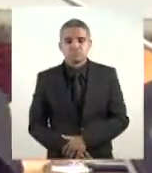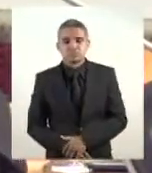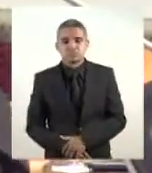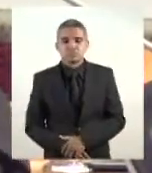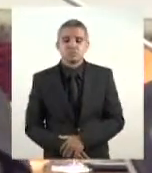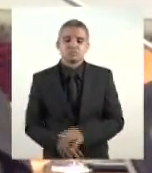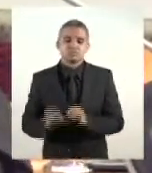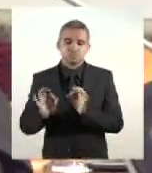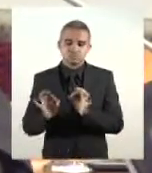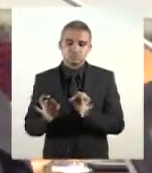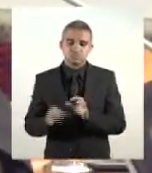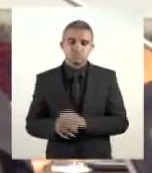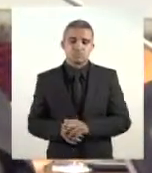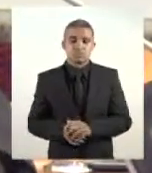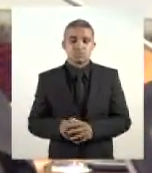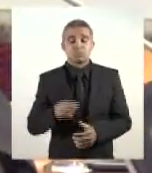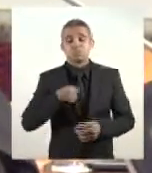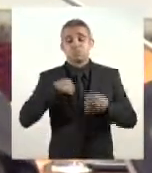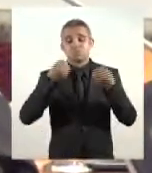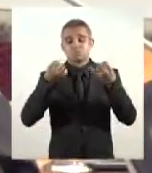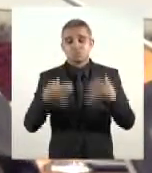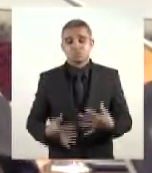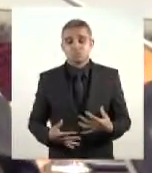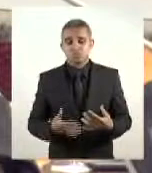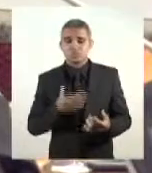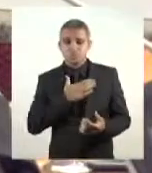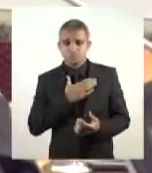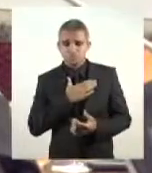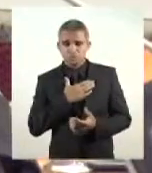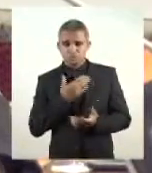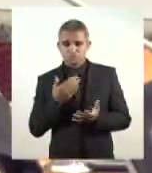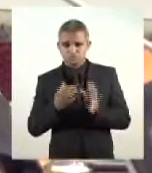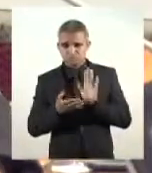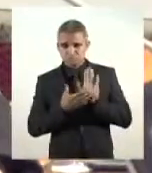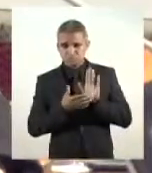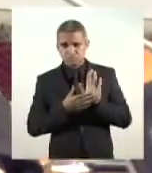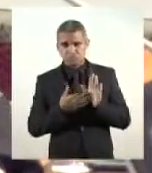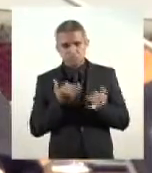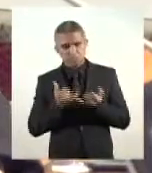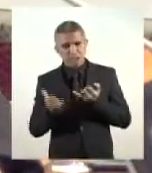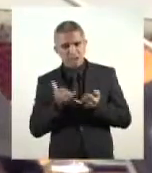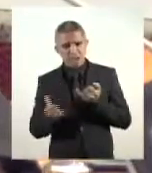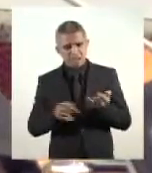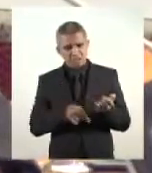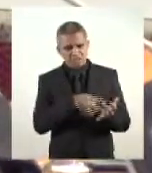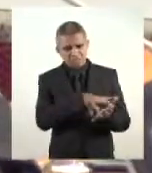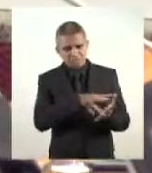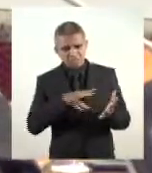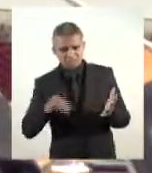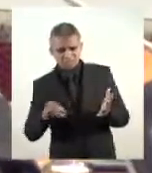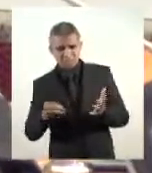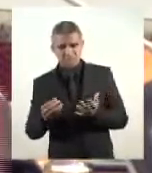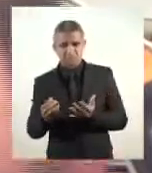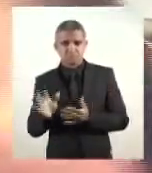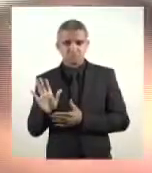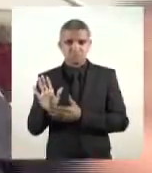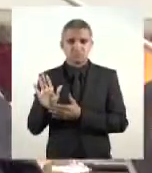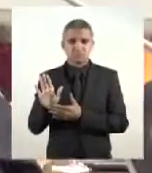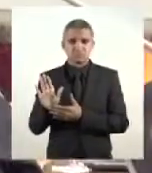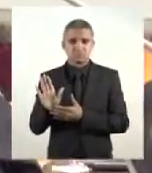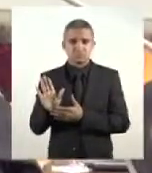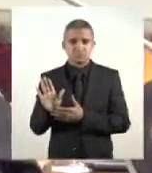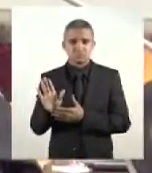é que o meu é muito parecido. Aí pode surgir a questão, mas na época tinha pedrinhas. Sim, mas